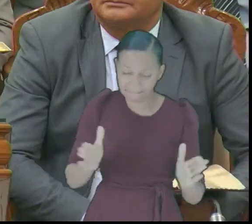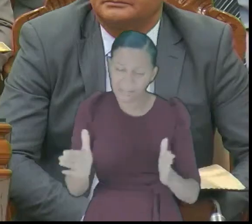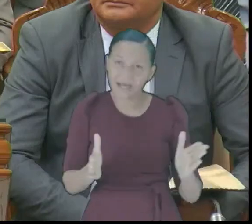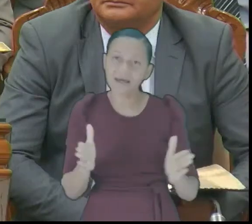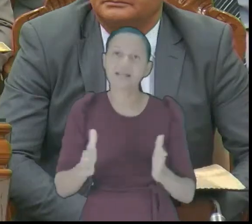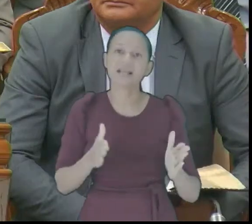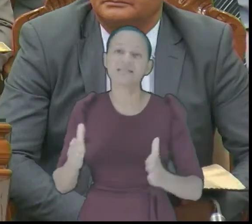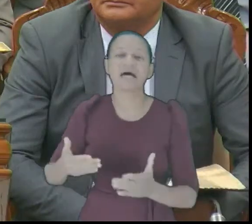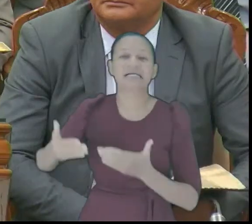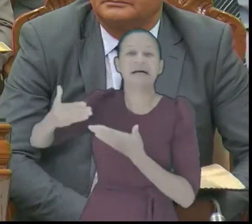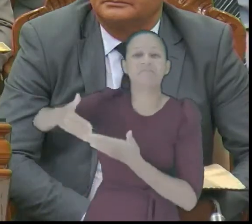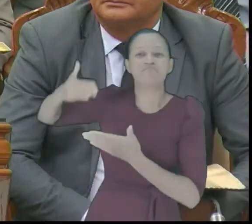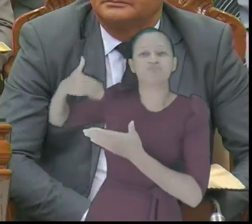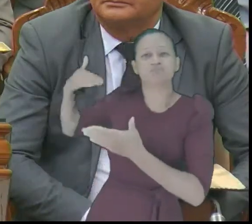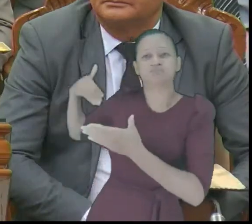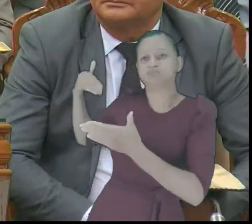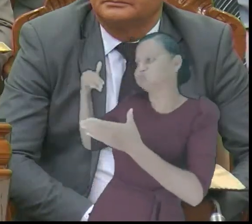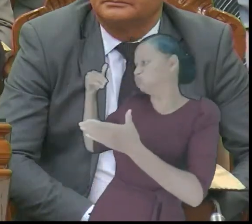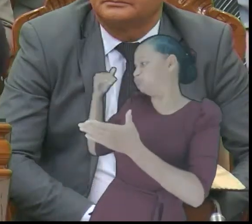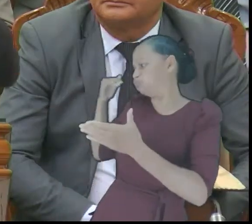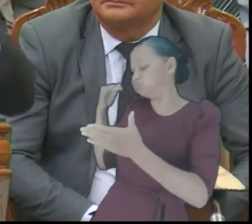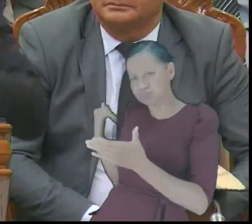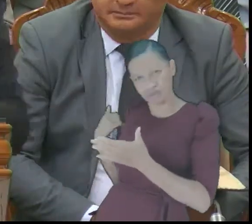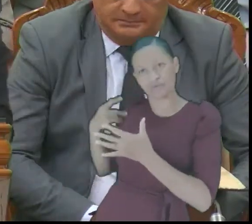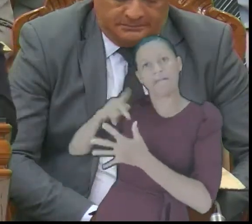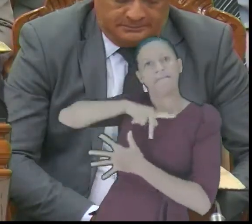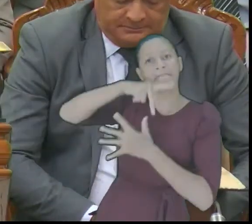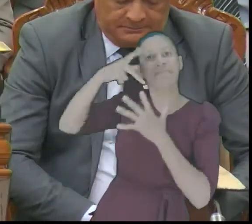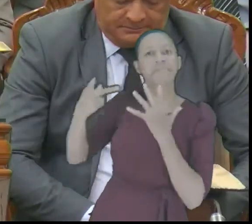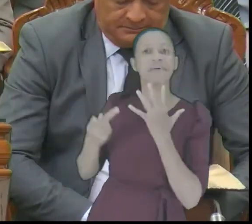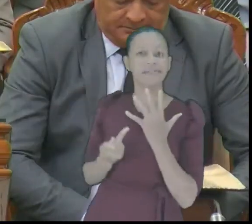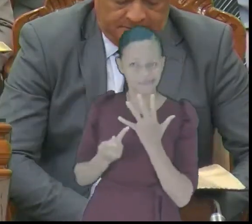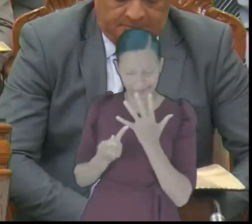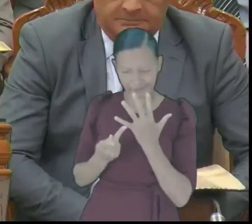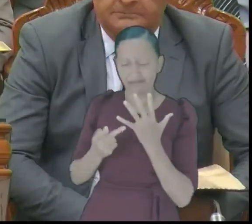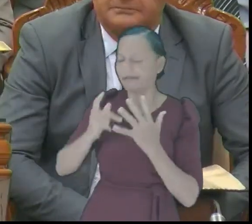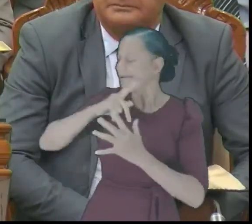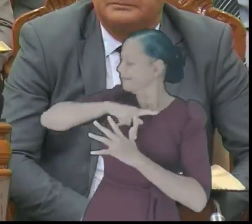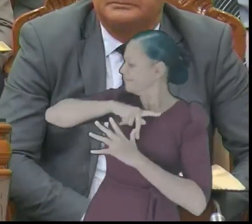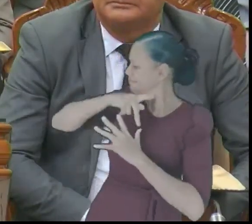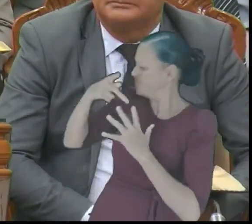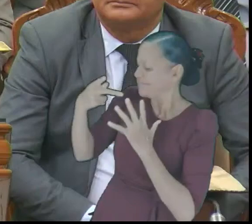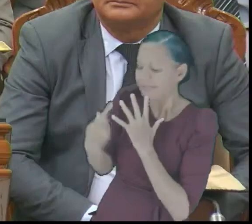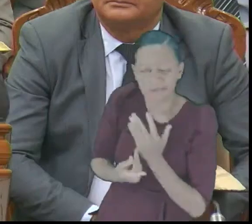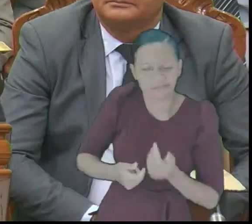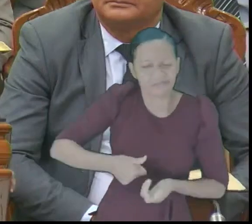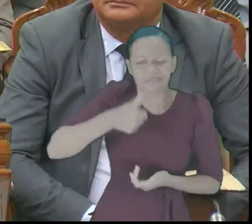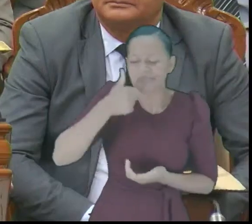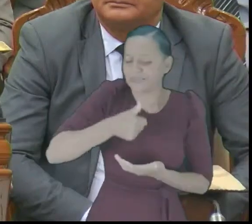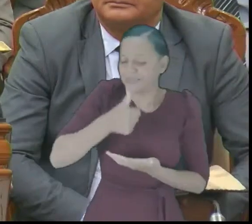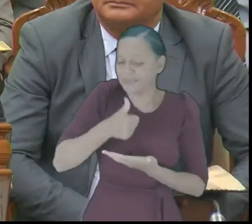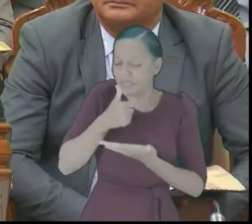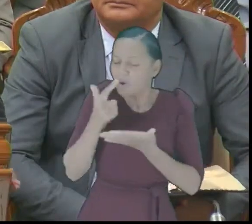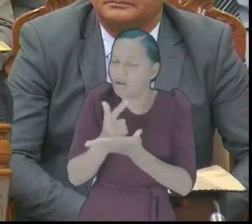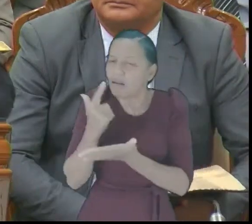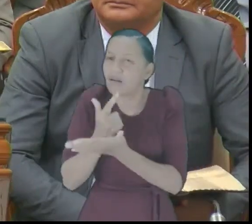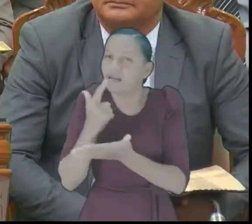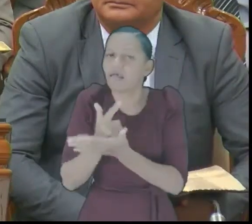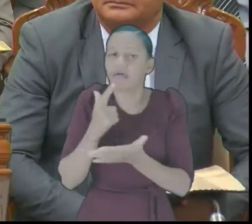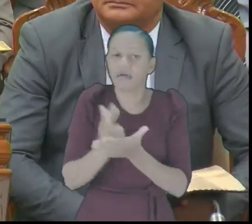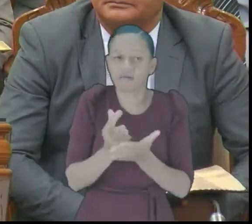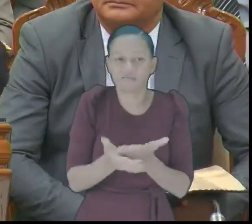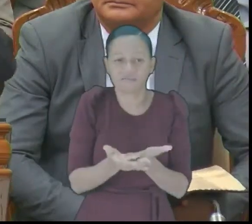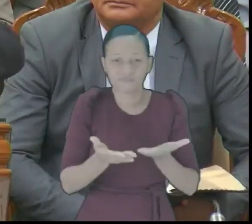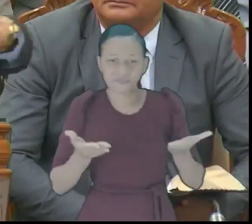vem sendo falada desde o Pentateuco, desde os primeiros livros da Bíblia. O